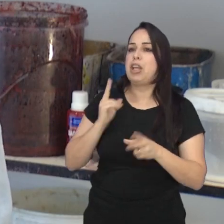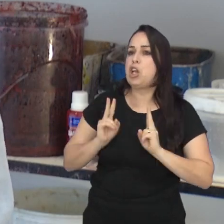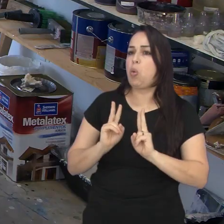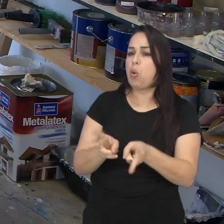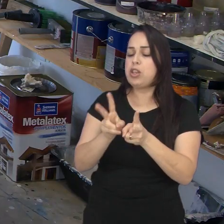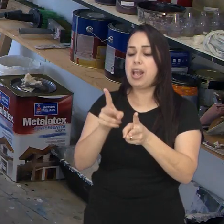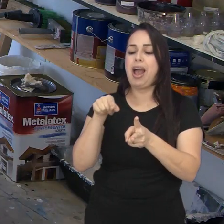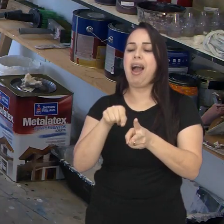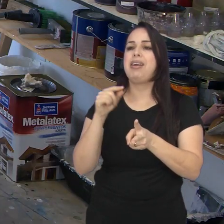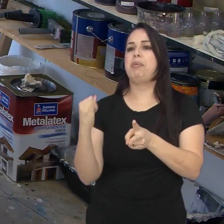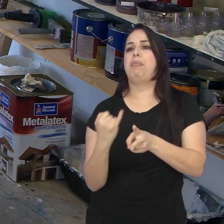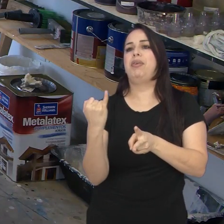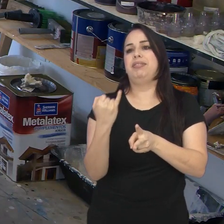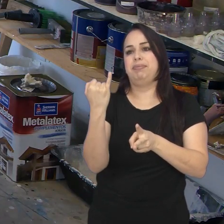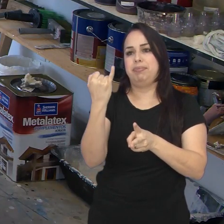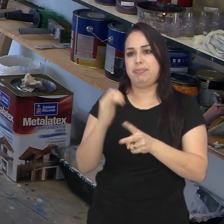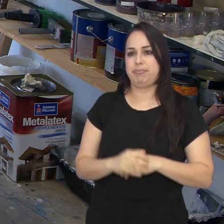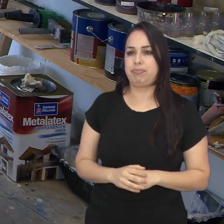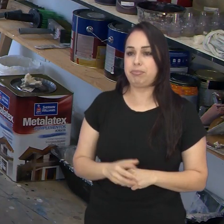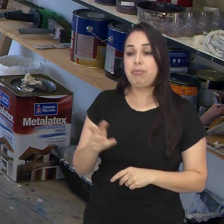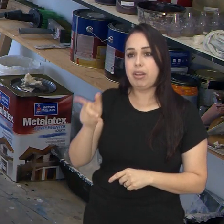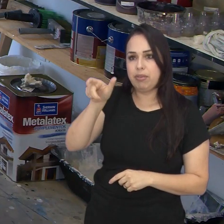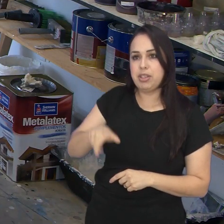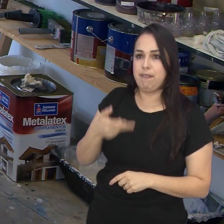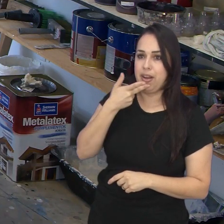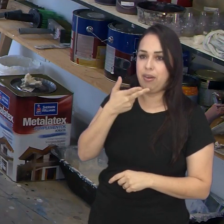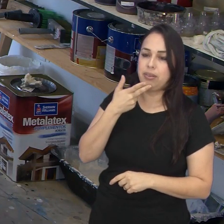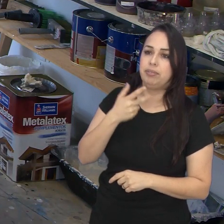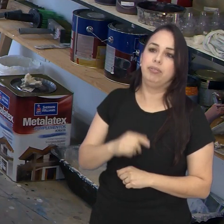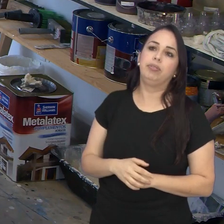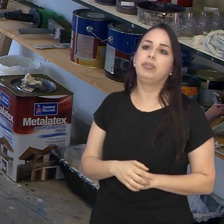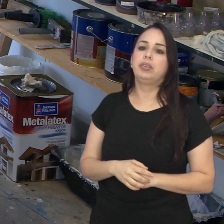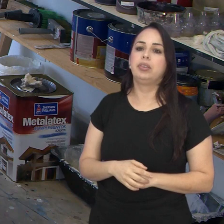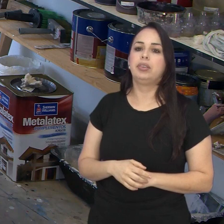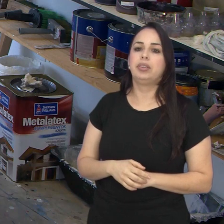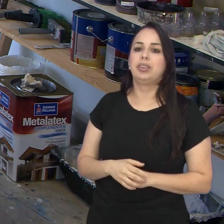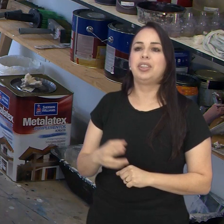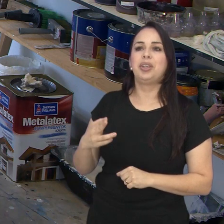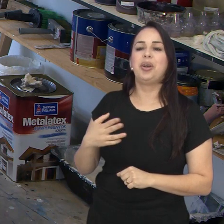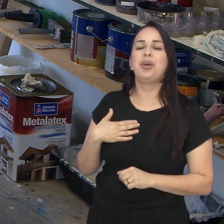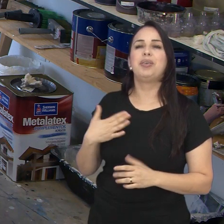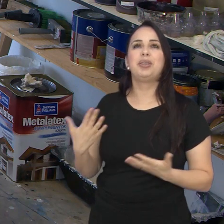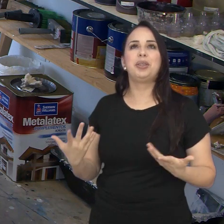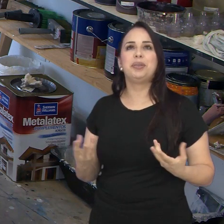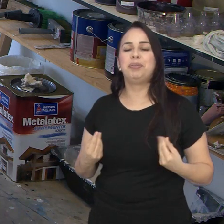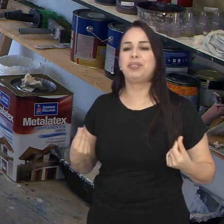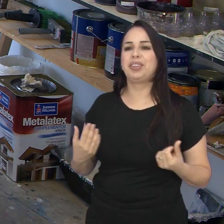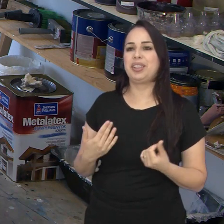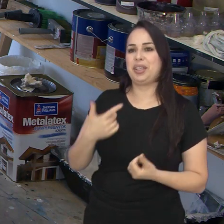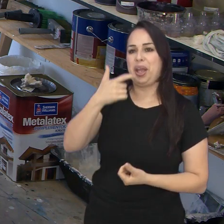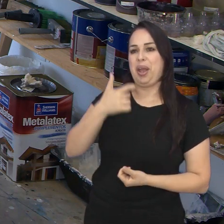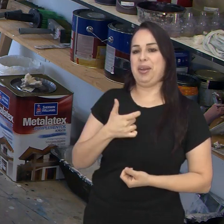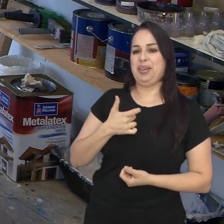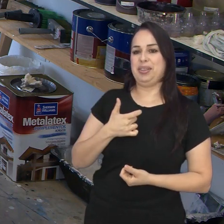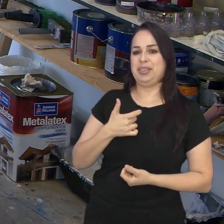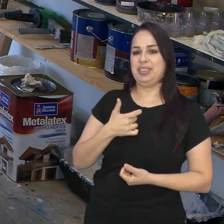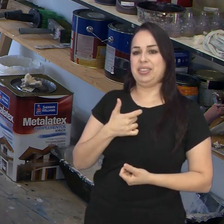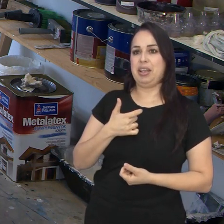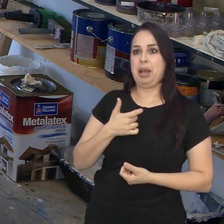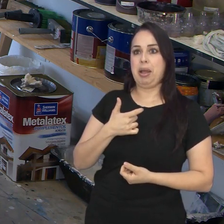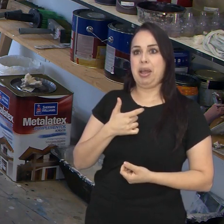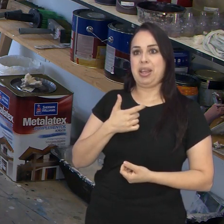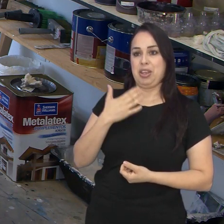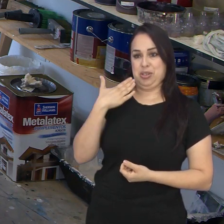Então, você falou que eu tenho... um nome já? Eu tenho... Mas